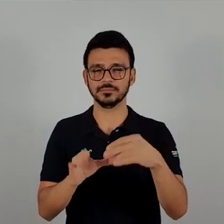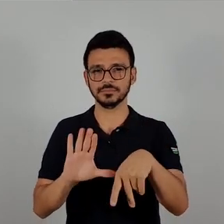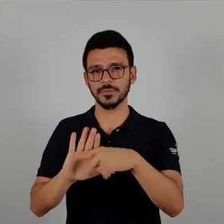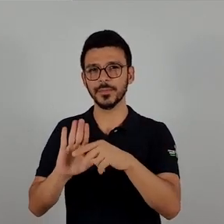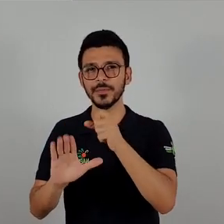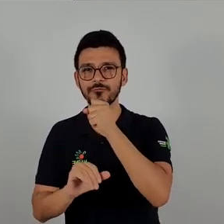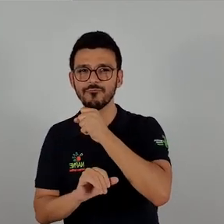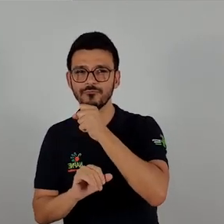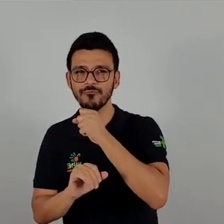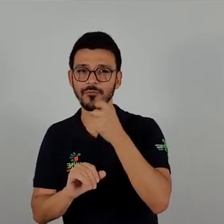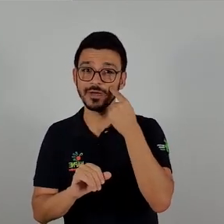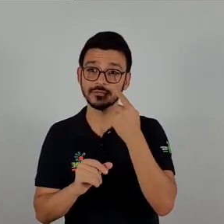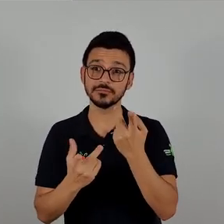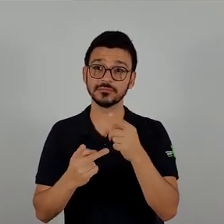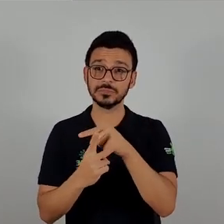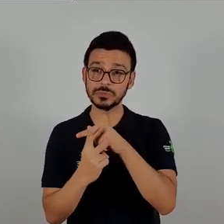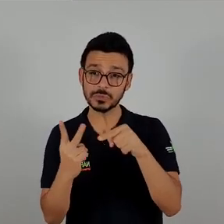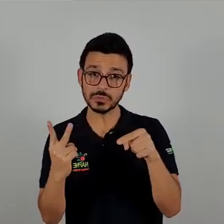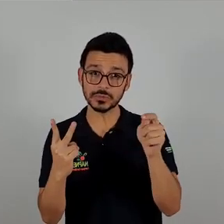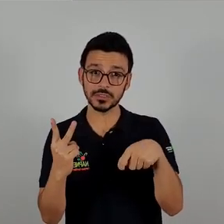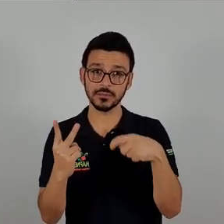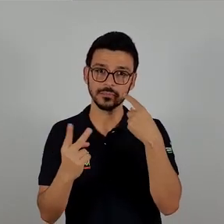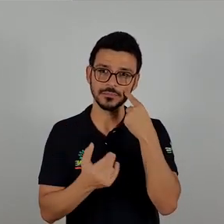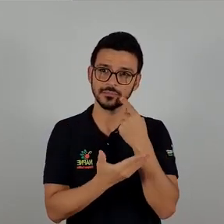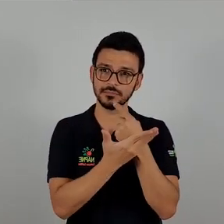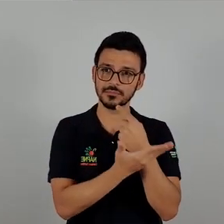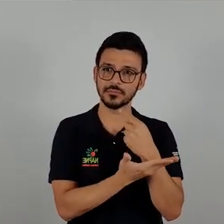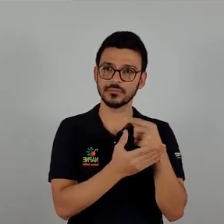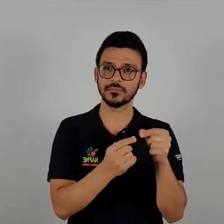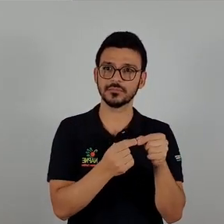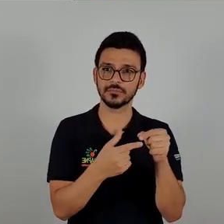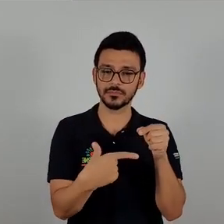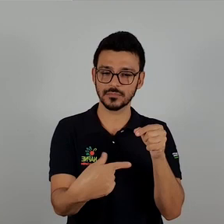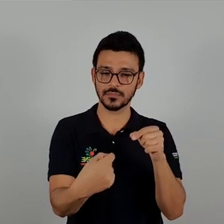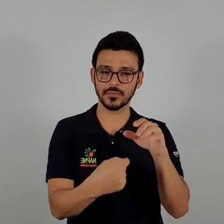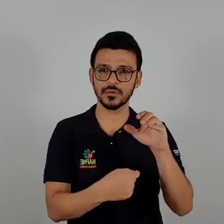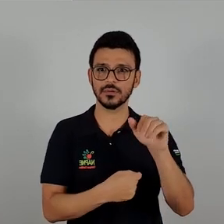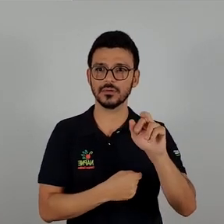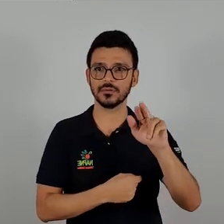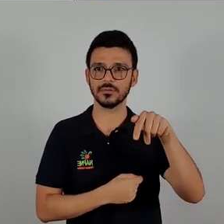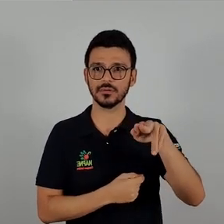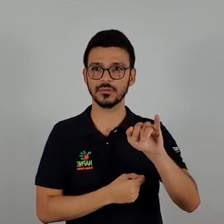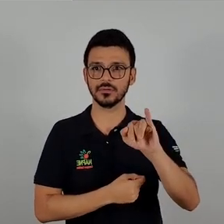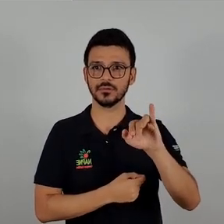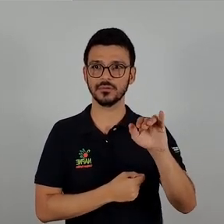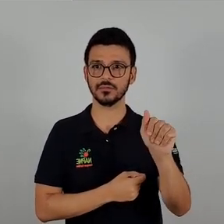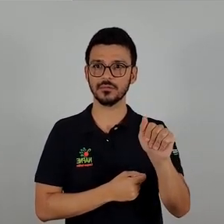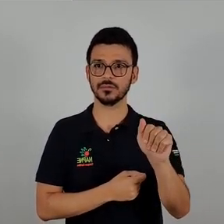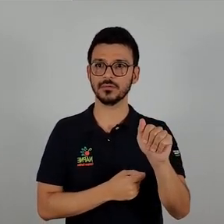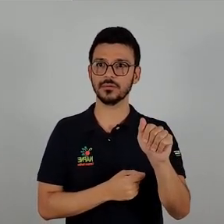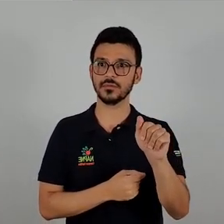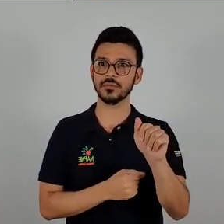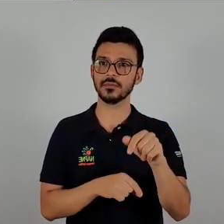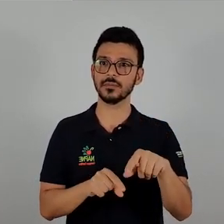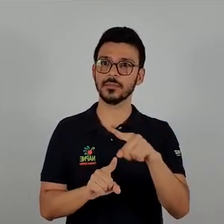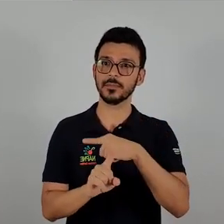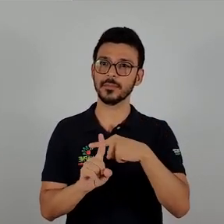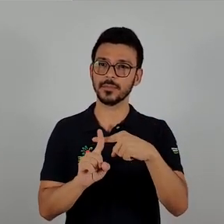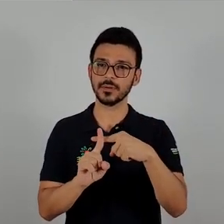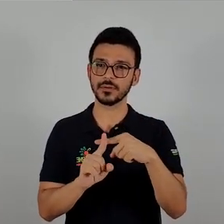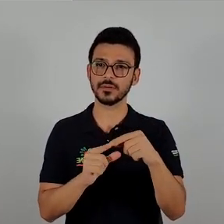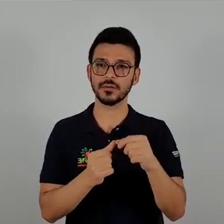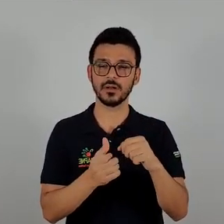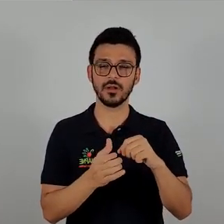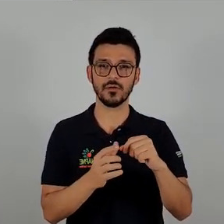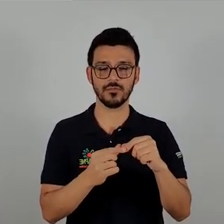né? E somaria com uma folha de boldo famoso lá. Eu tenho um chá diurético que vai dar uma limpada no meu fígado se o boldo for o boldo